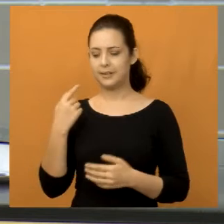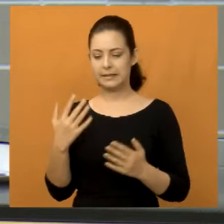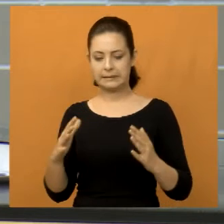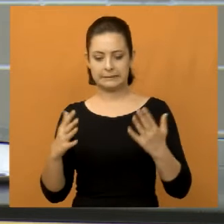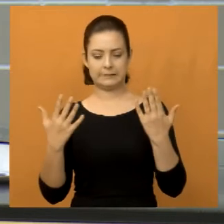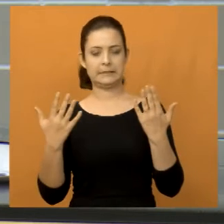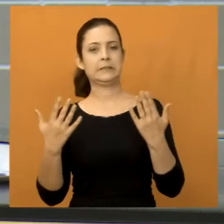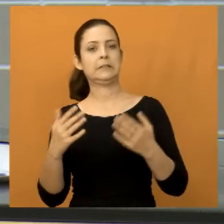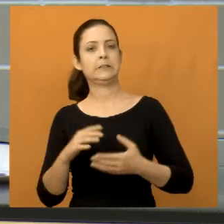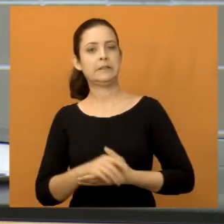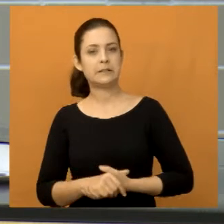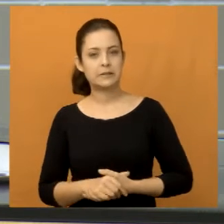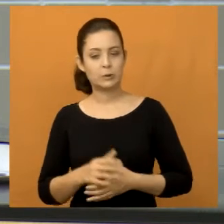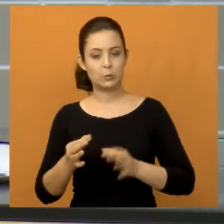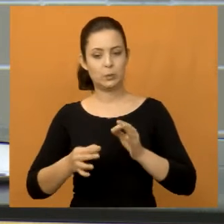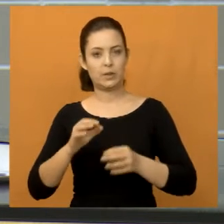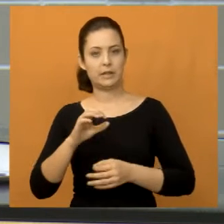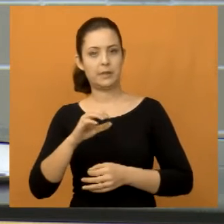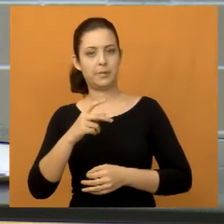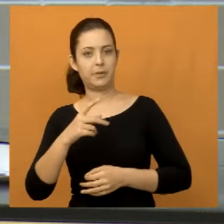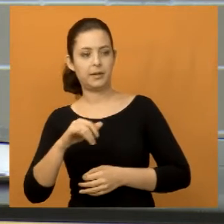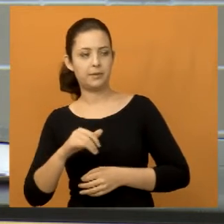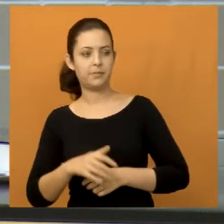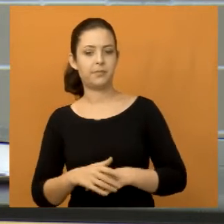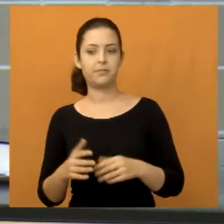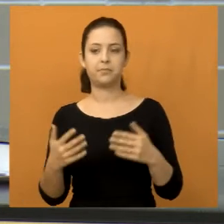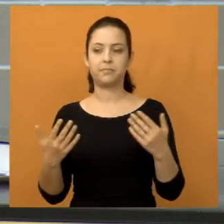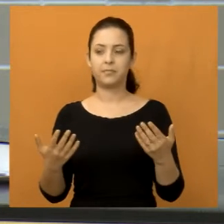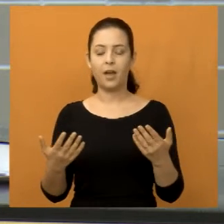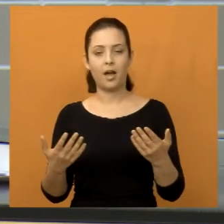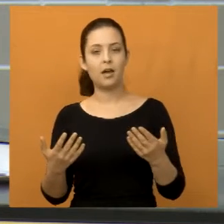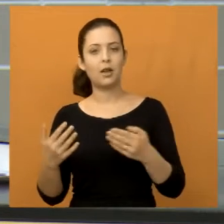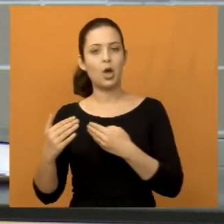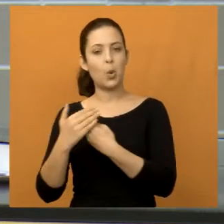com essa situação de uma CPI, mas fomos bem